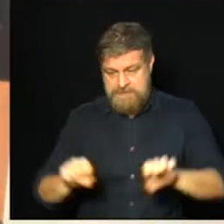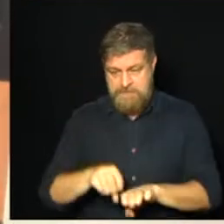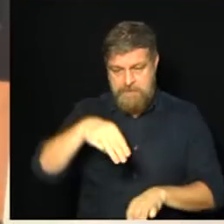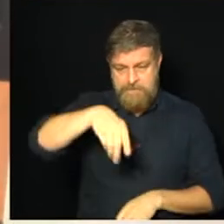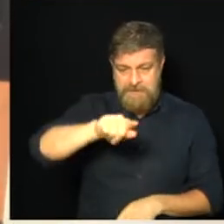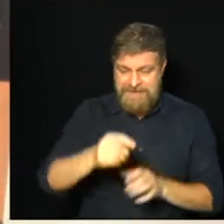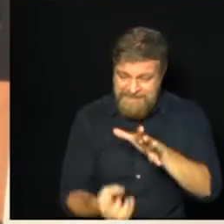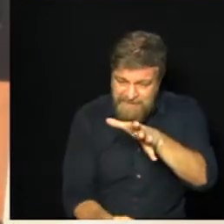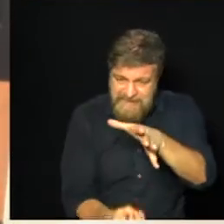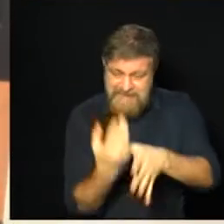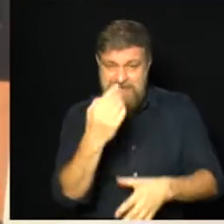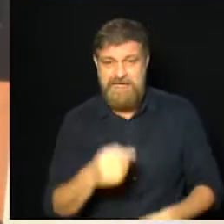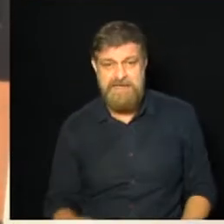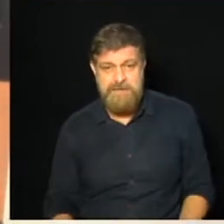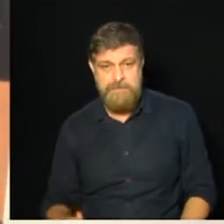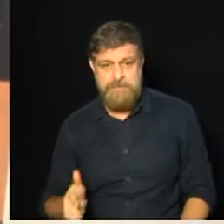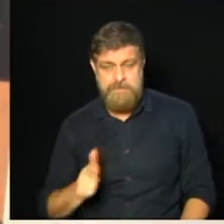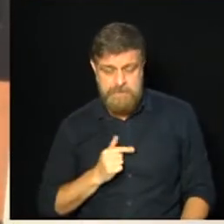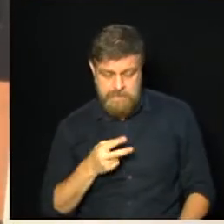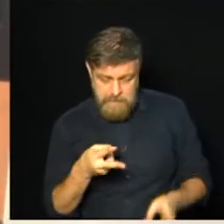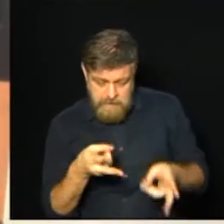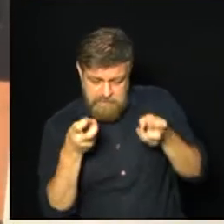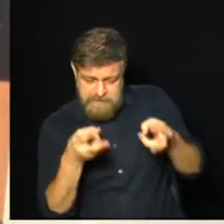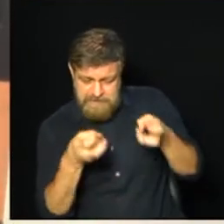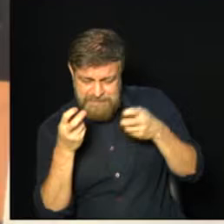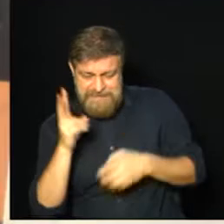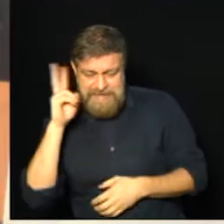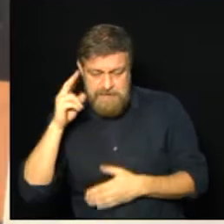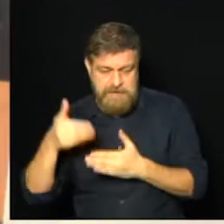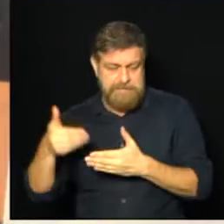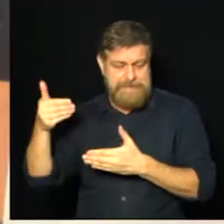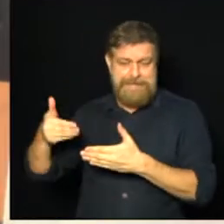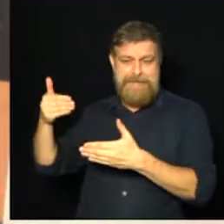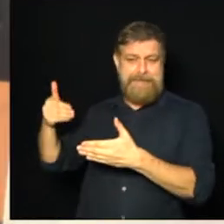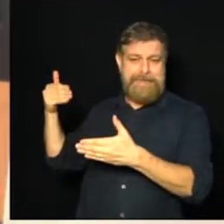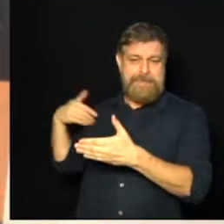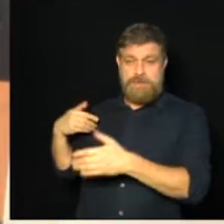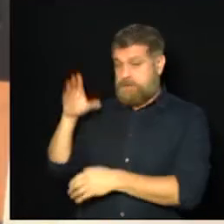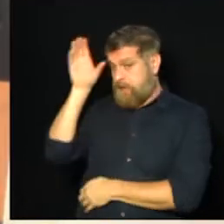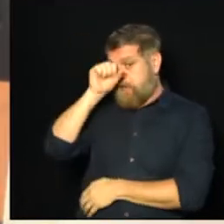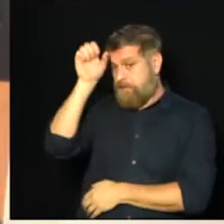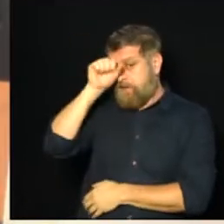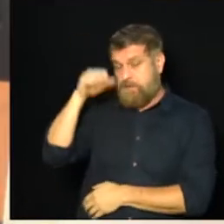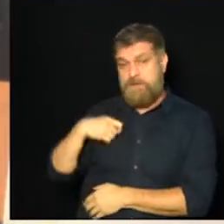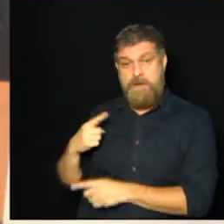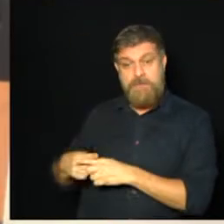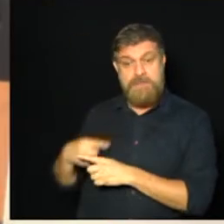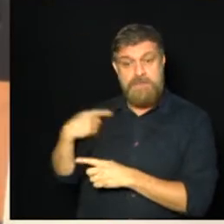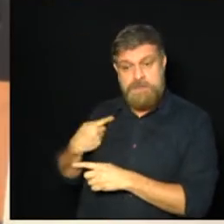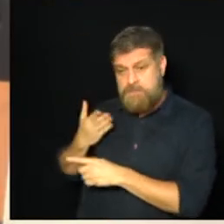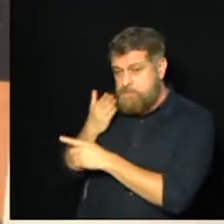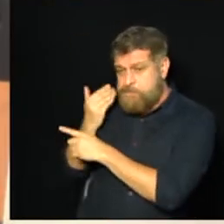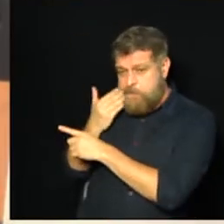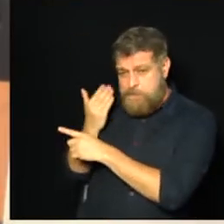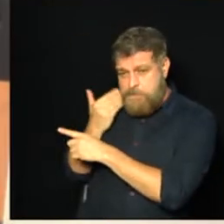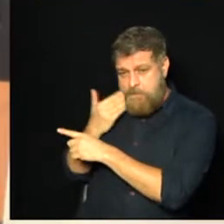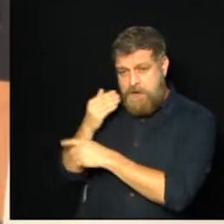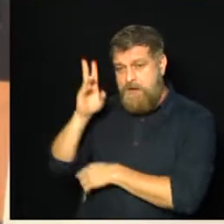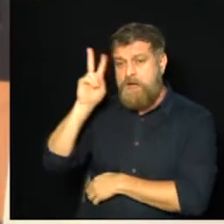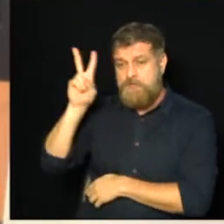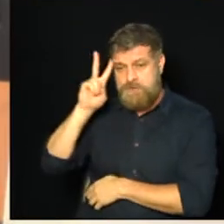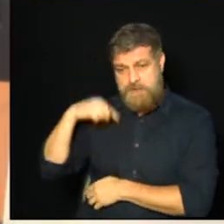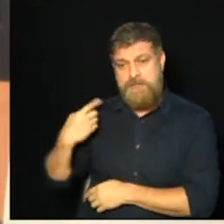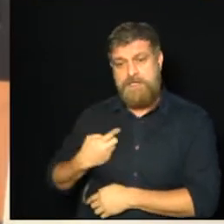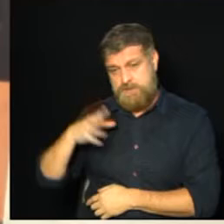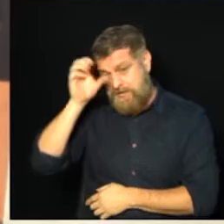criada, vendo o histórico e a gente tentando aprender, porque o passado serve para a gente estudar, aprender e tentar